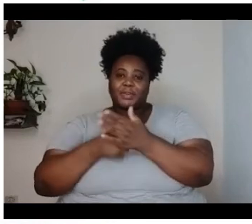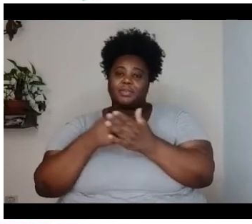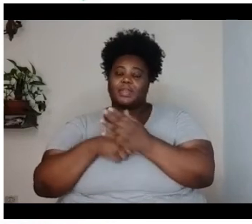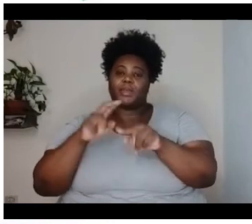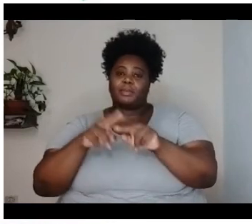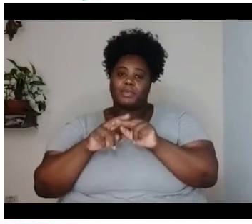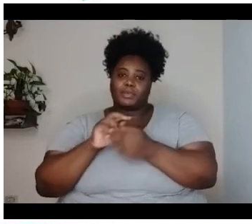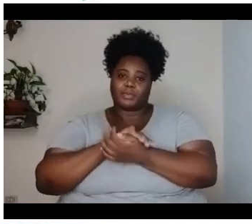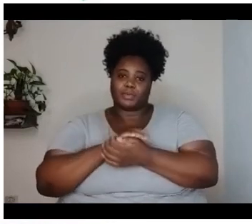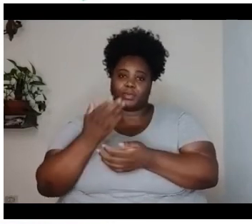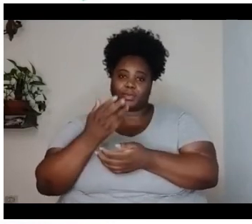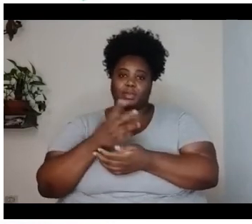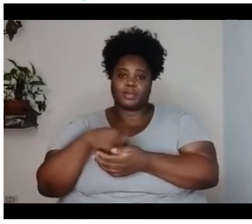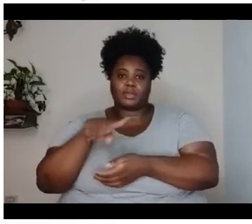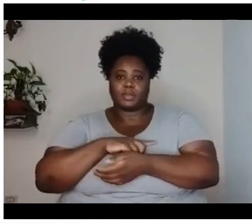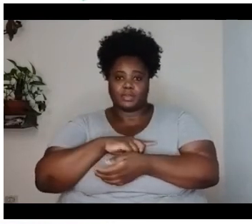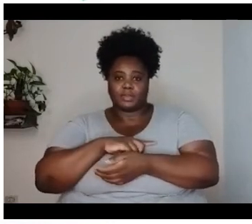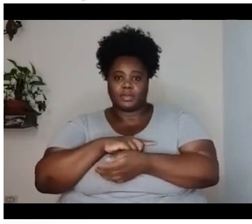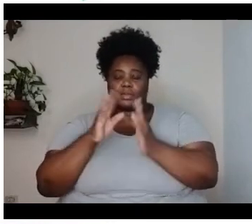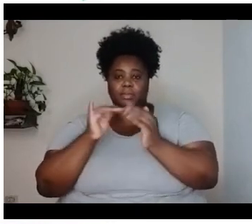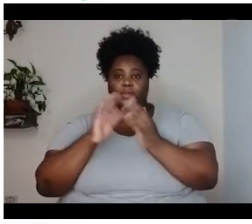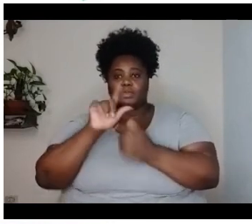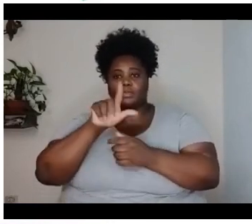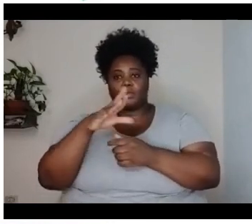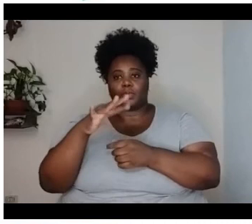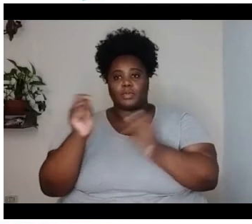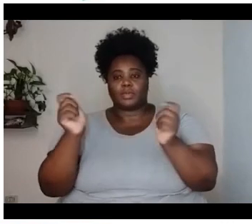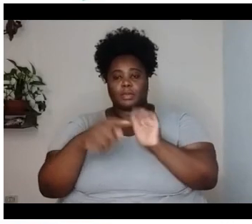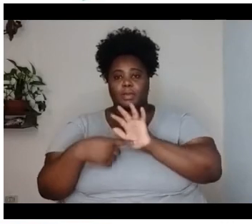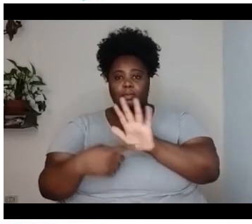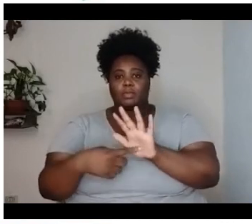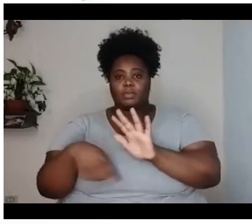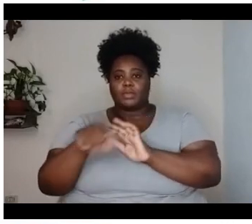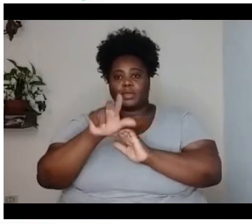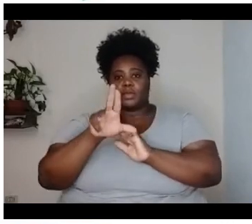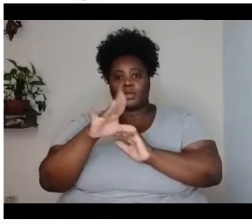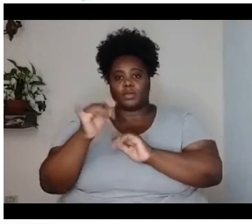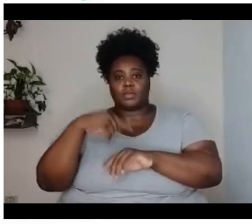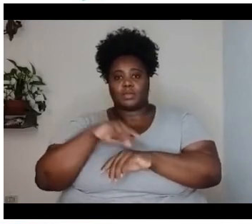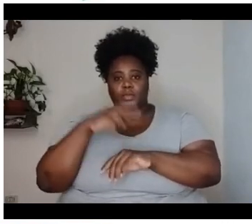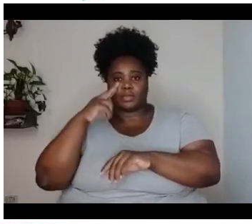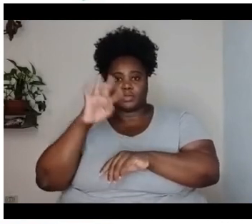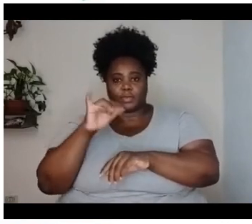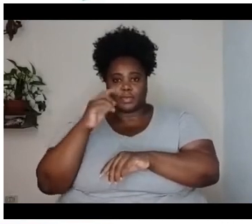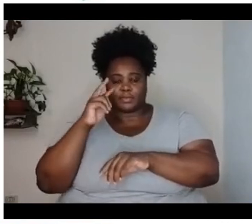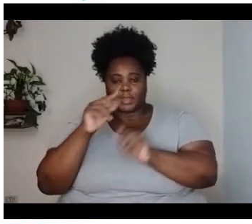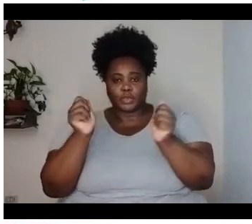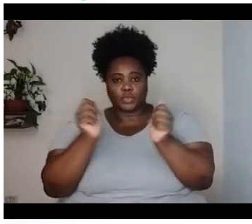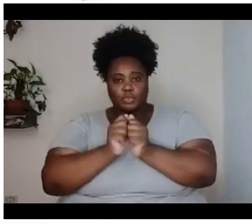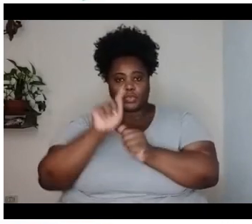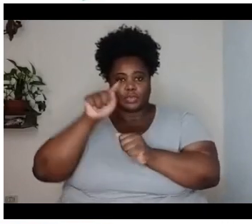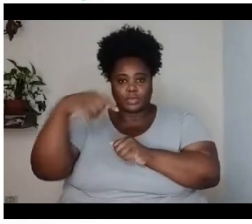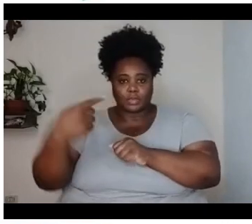queria que a gente pedisse aqui para o Lucas, se você puder passar o Cantando na Chuva, a gente vai assistir ele juntos e depois